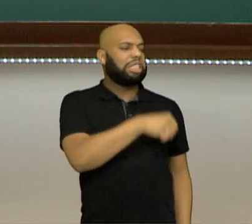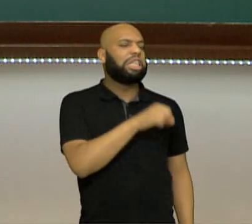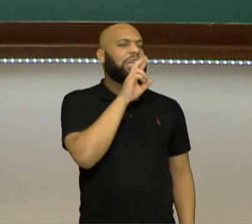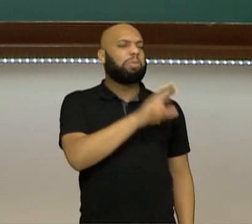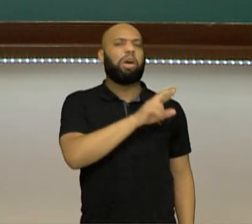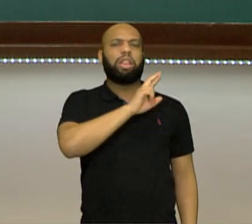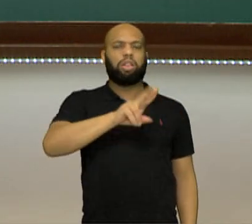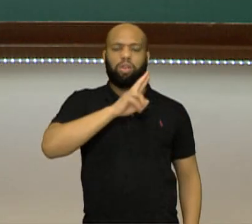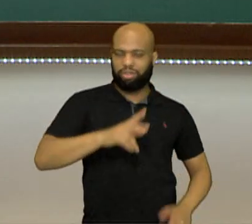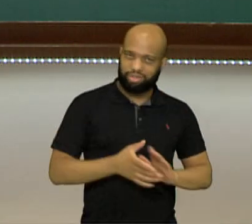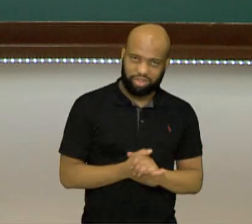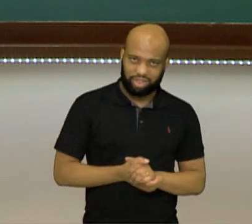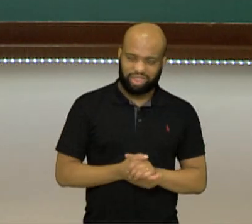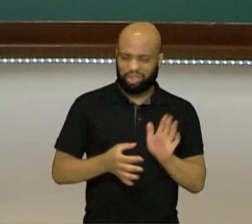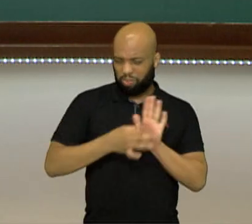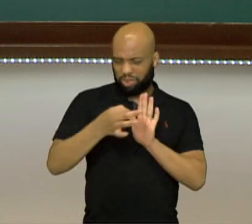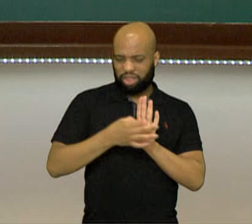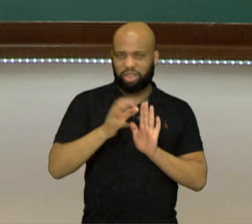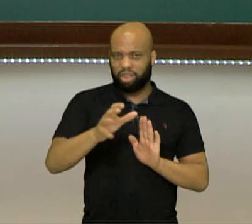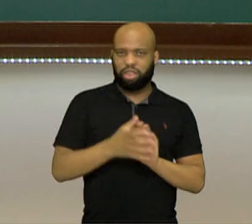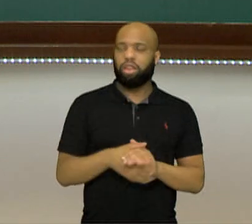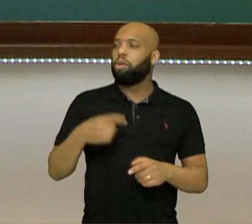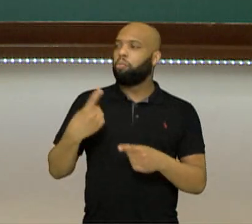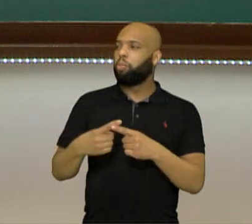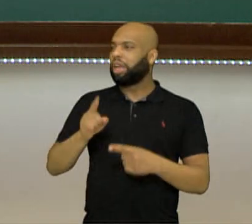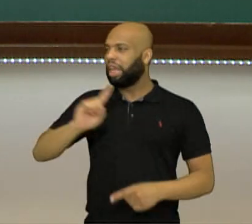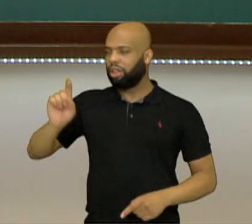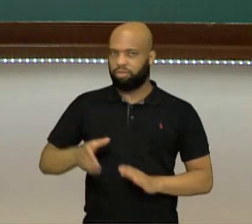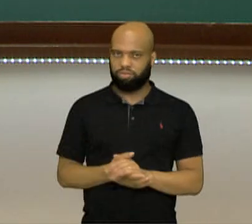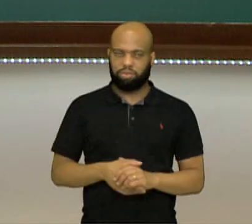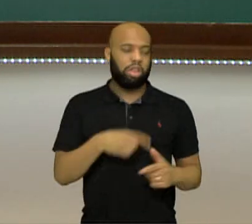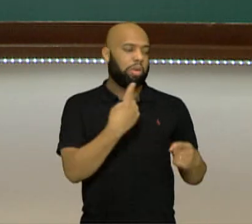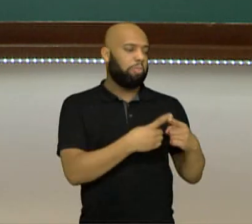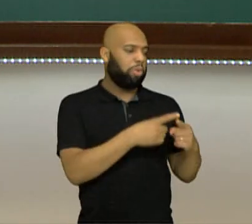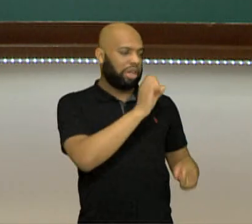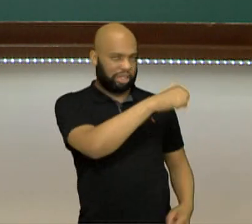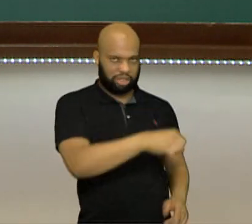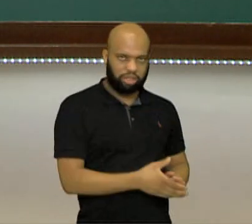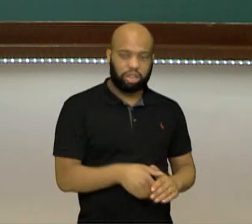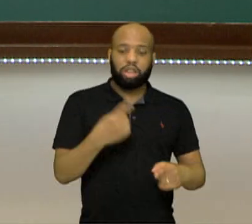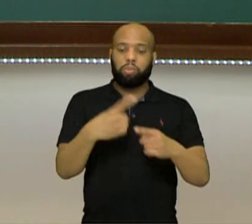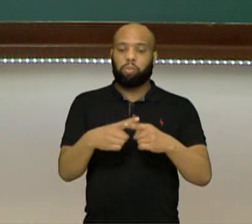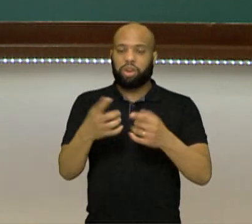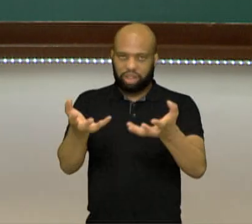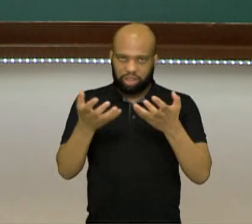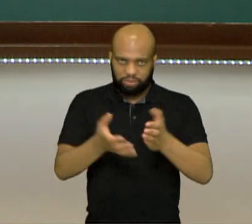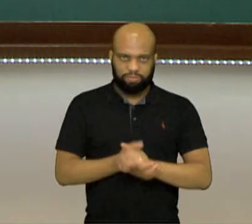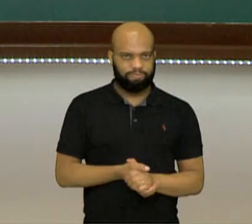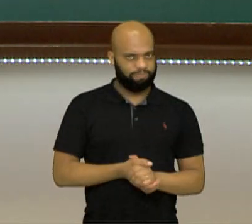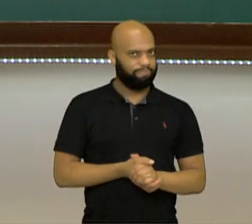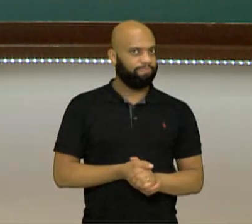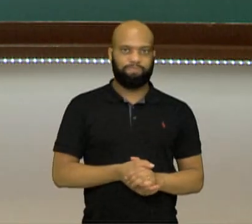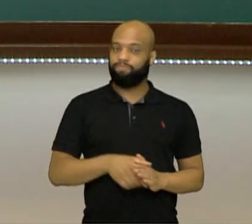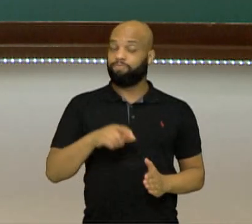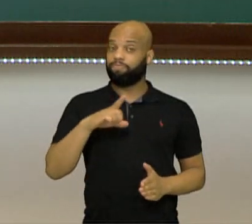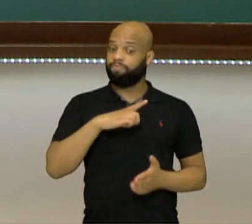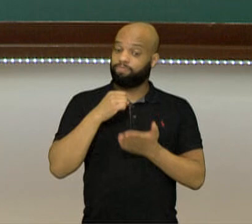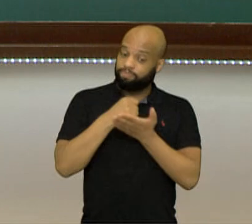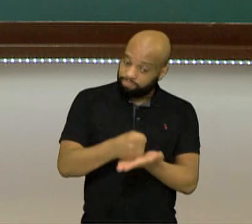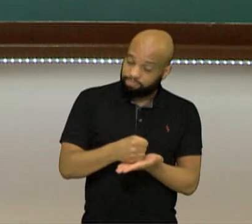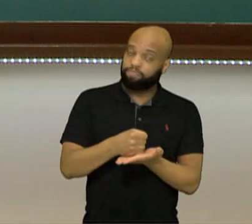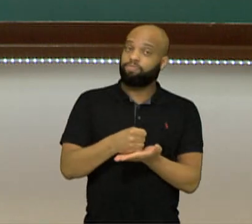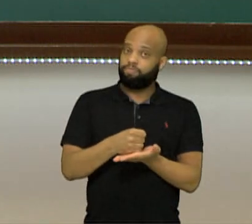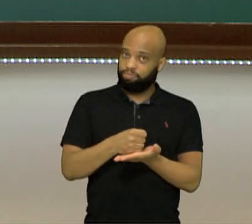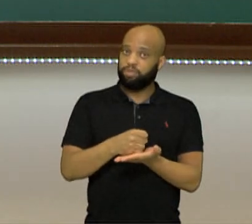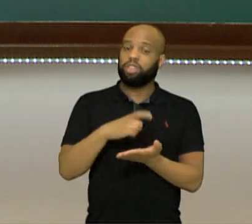Gente, não é argumento dizer que por que não, porque sim ou porque eu quero. O argumento tem que ser sustentado na nossa